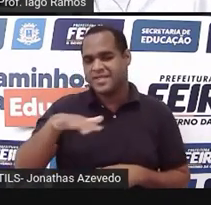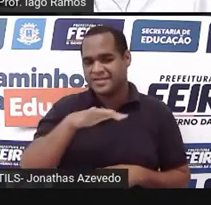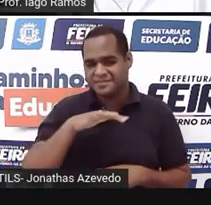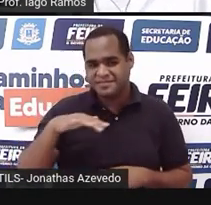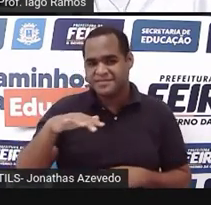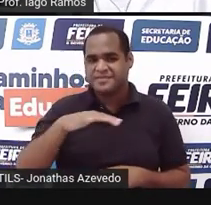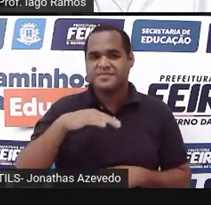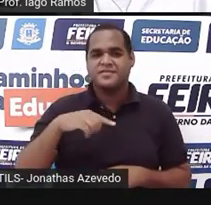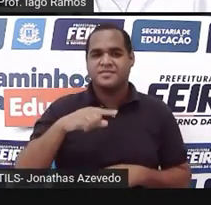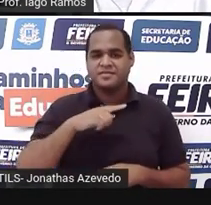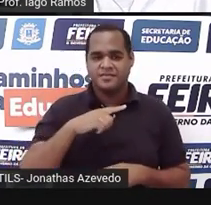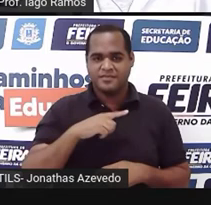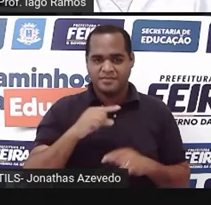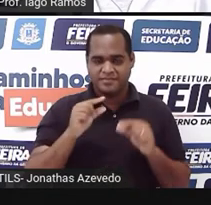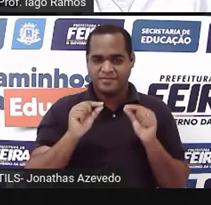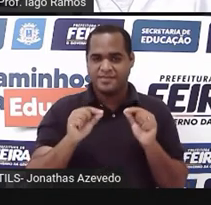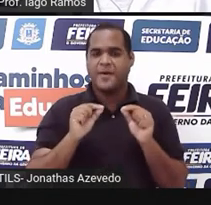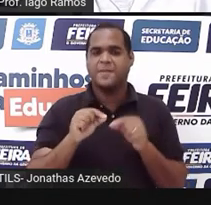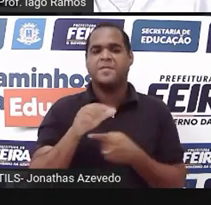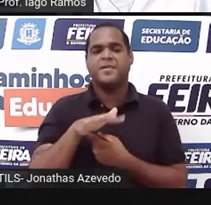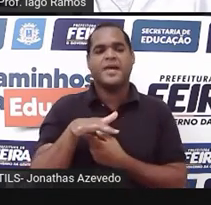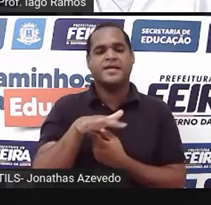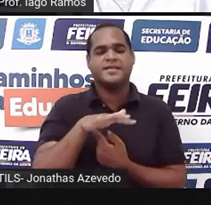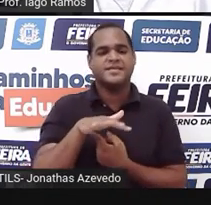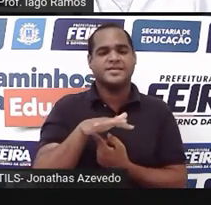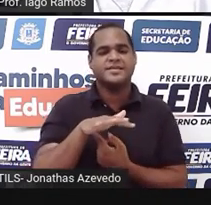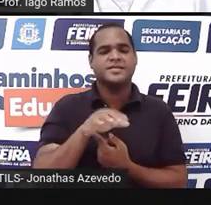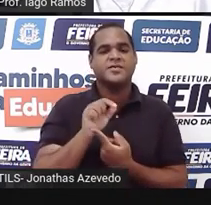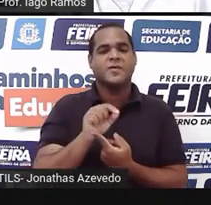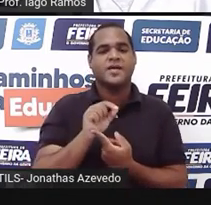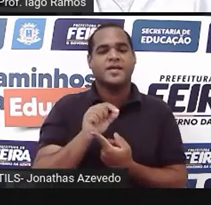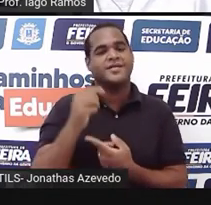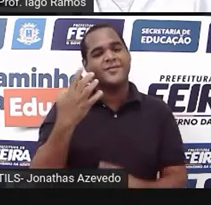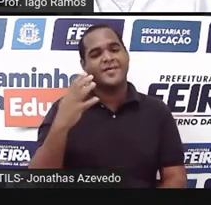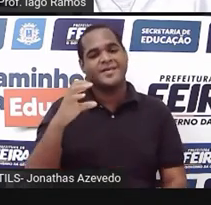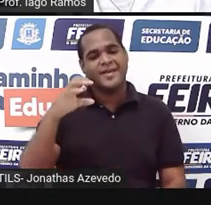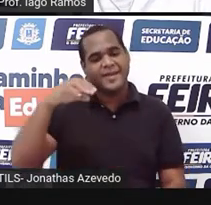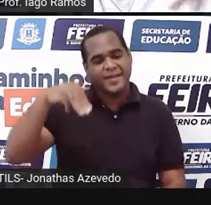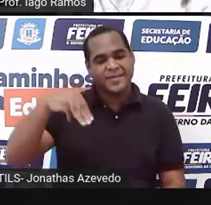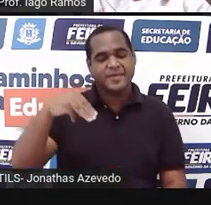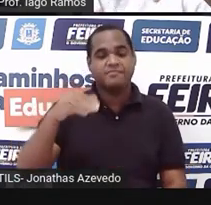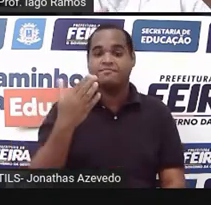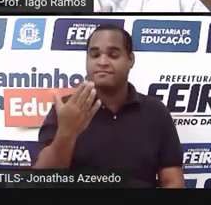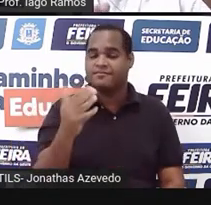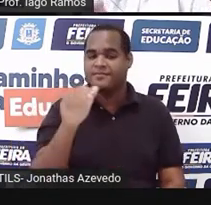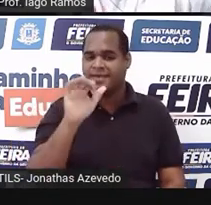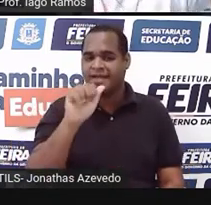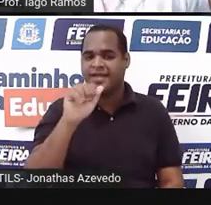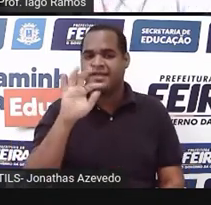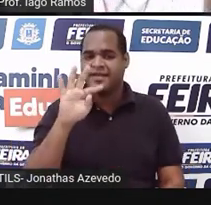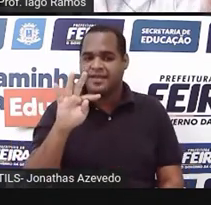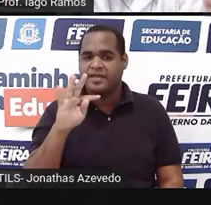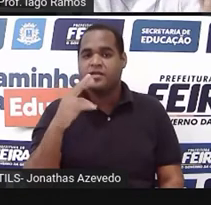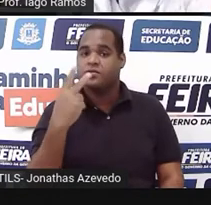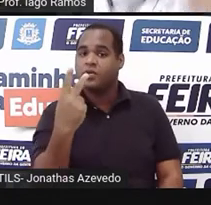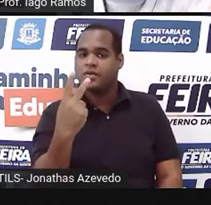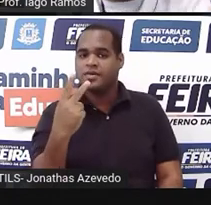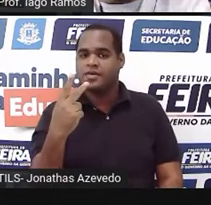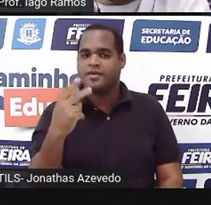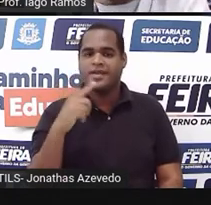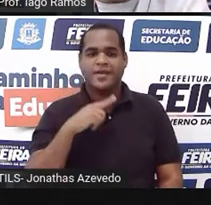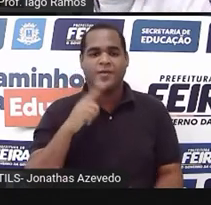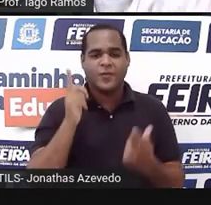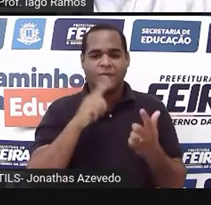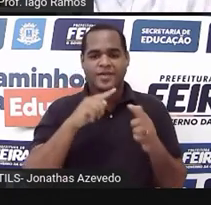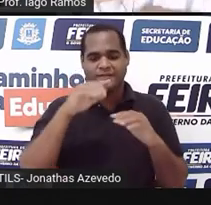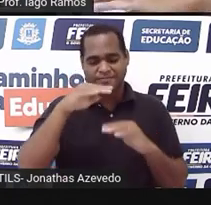bom onde é que tá a base dele né é aqueles quatro centímetros ali a base é se eu pegar esse triângulo virar e